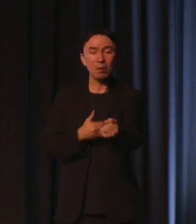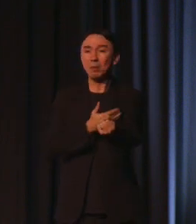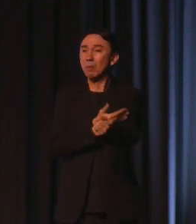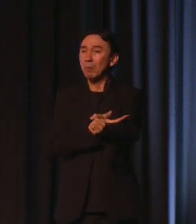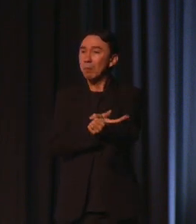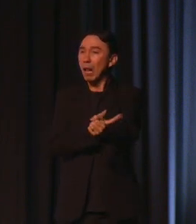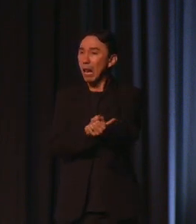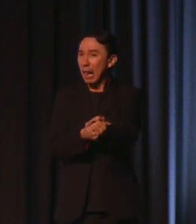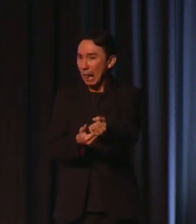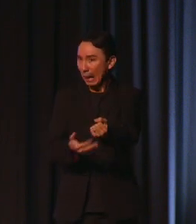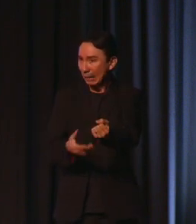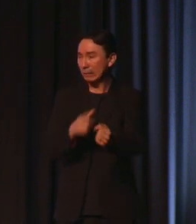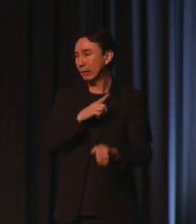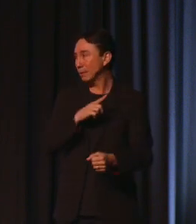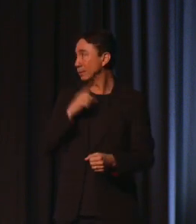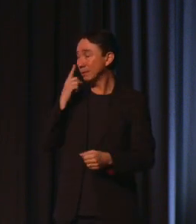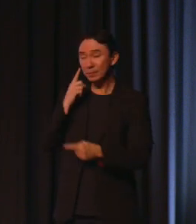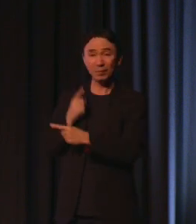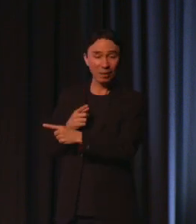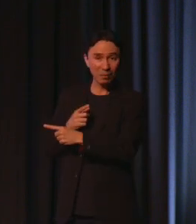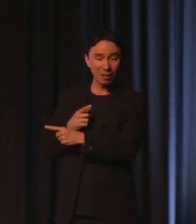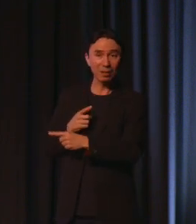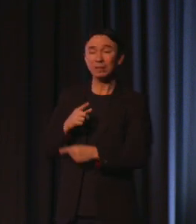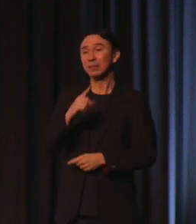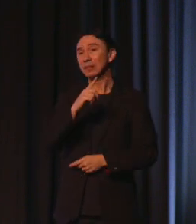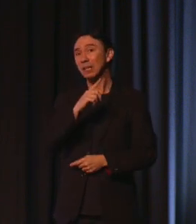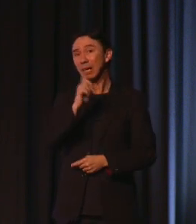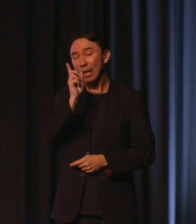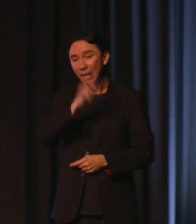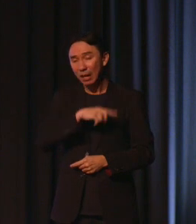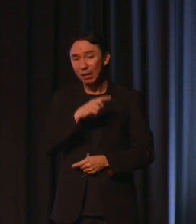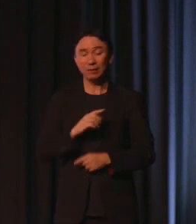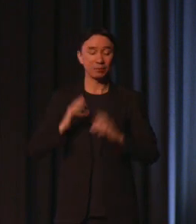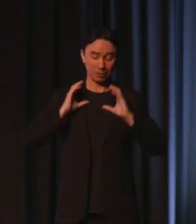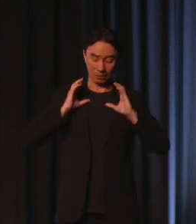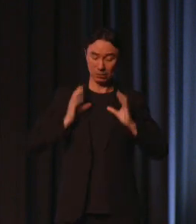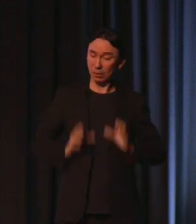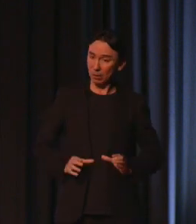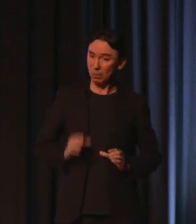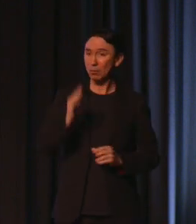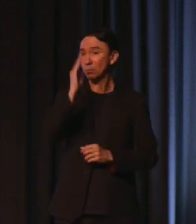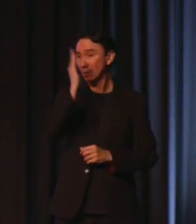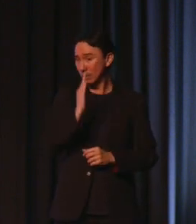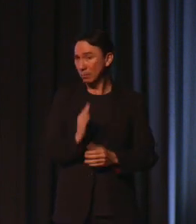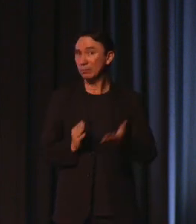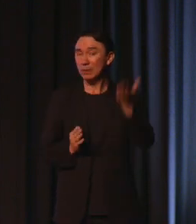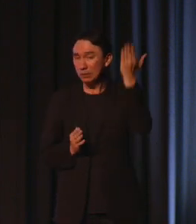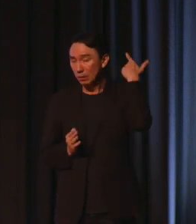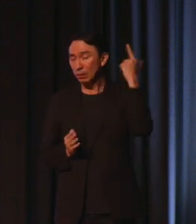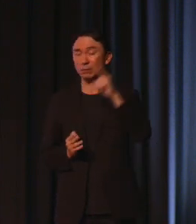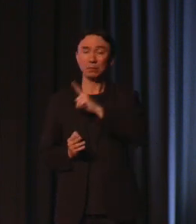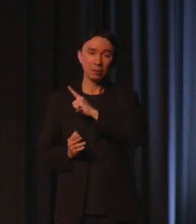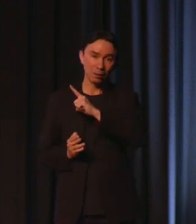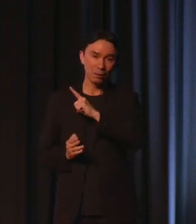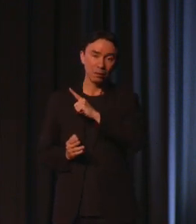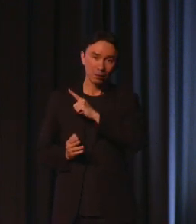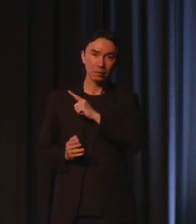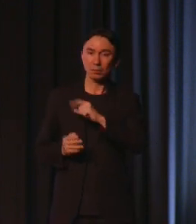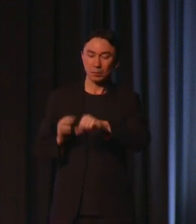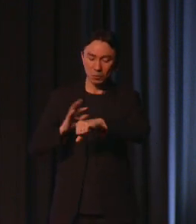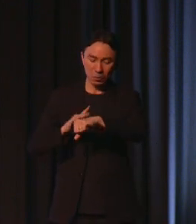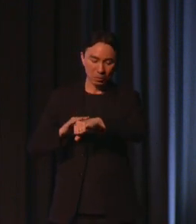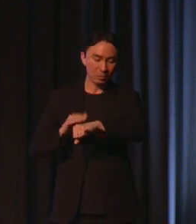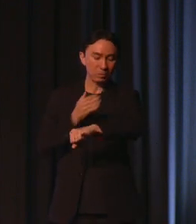de hemofilia, mas grandes cidadãos brasileiros que possuíam hemofilia. Ele morreu